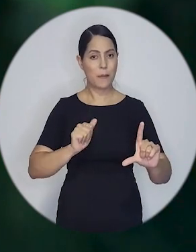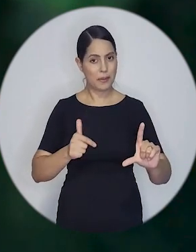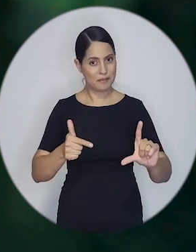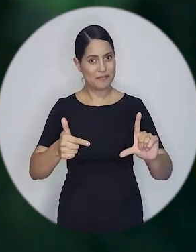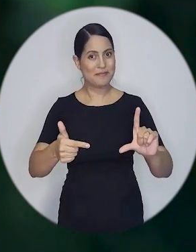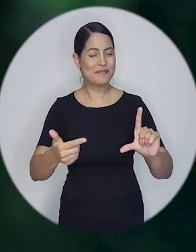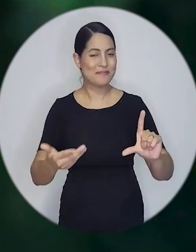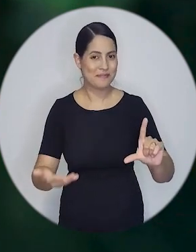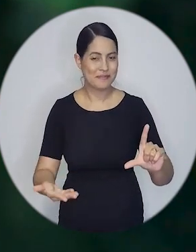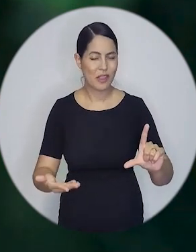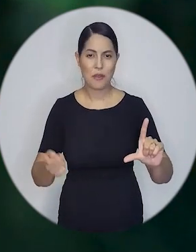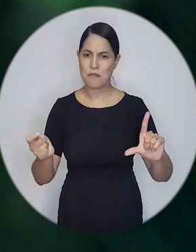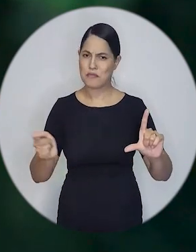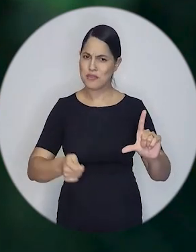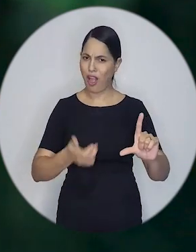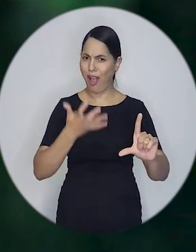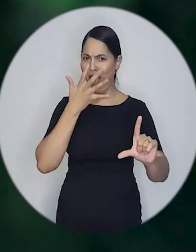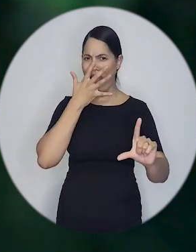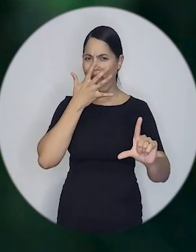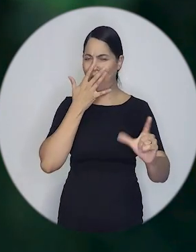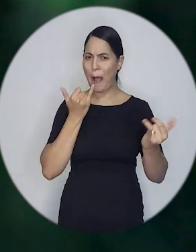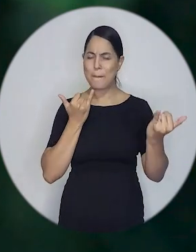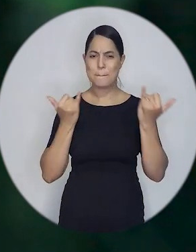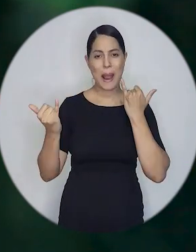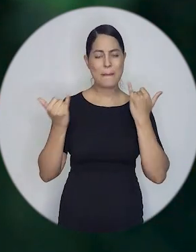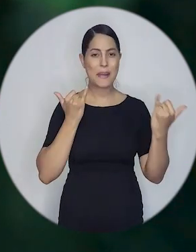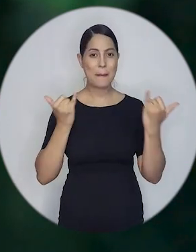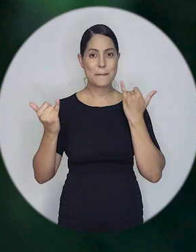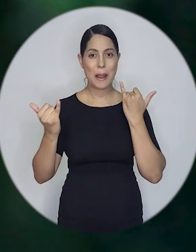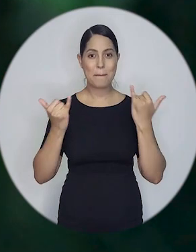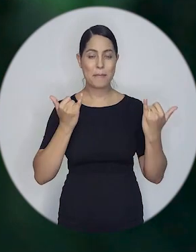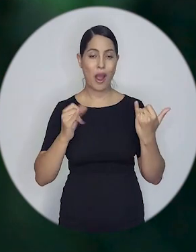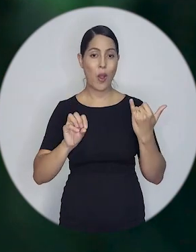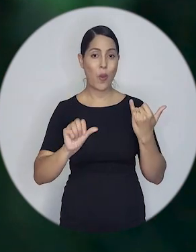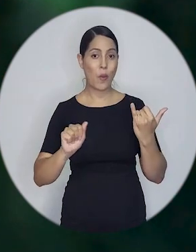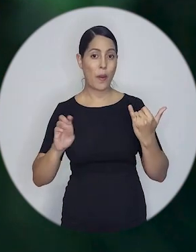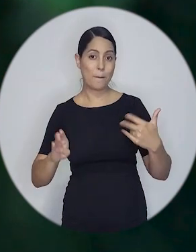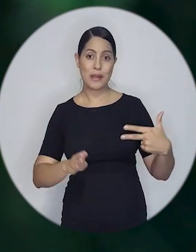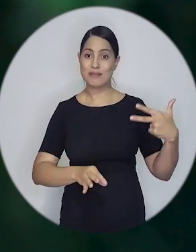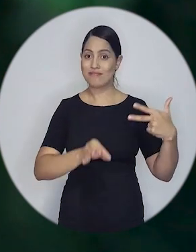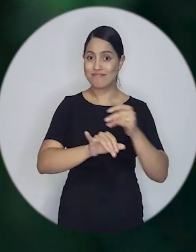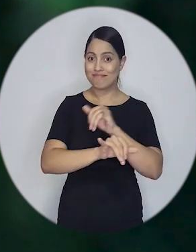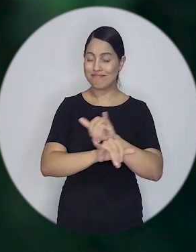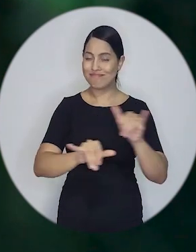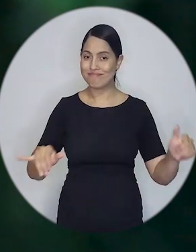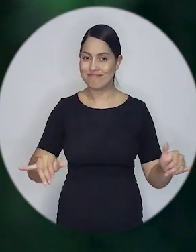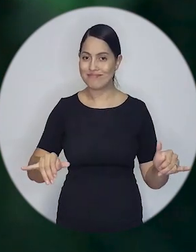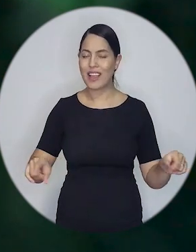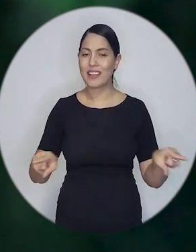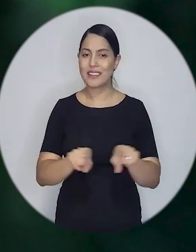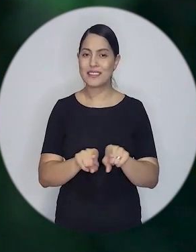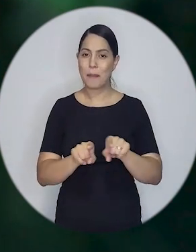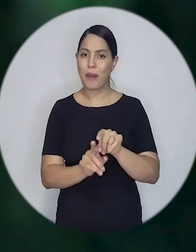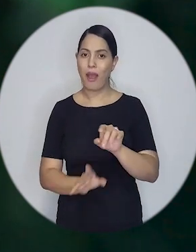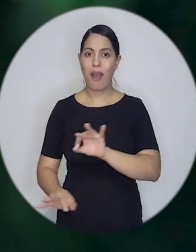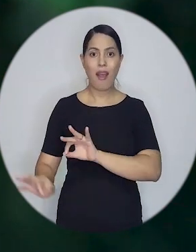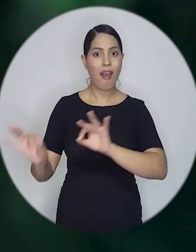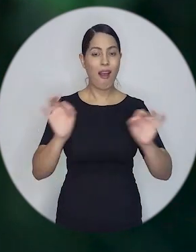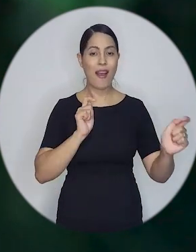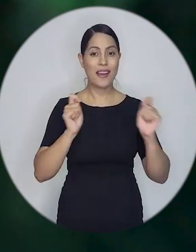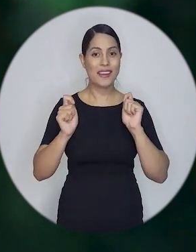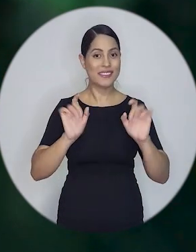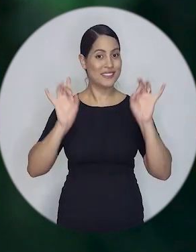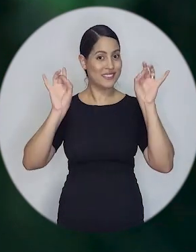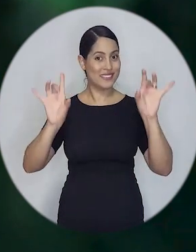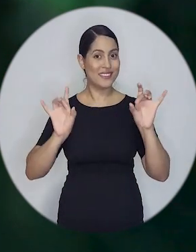uma produção da Ordem dos Advogados do Brasil. Aqui você fica por dentro das informações da advocacia e do judiciário,